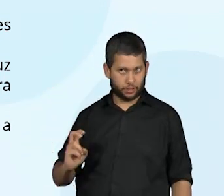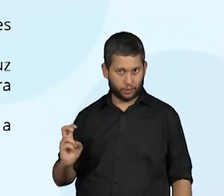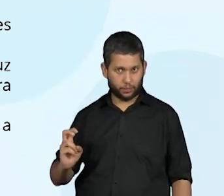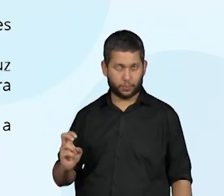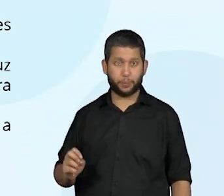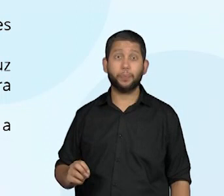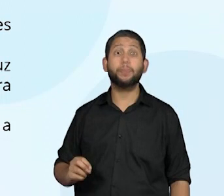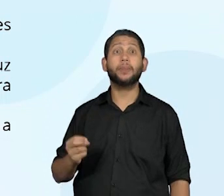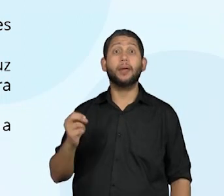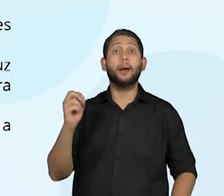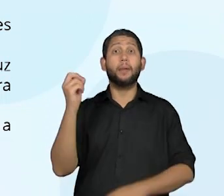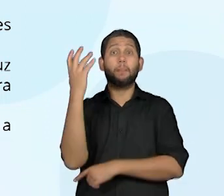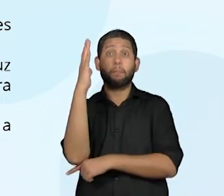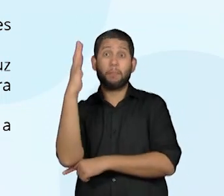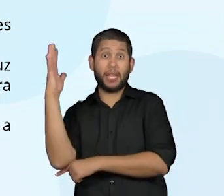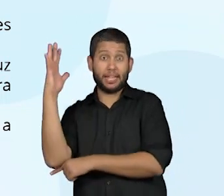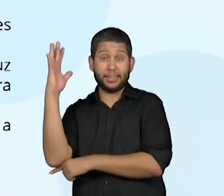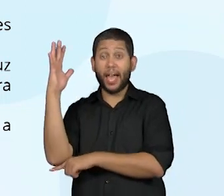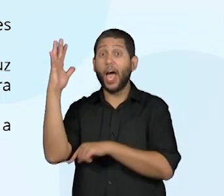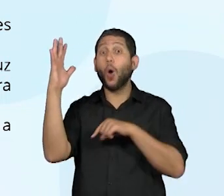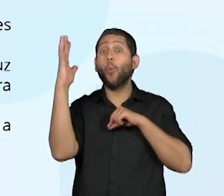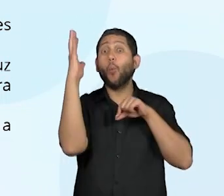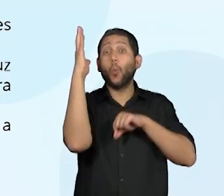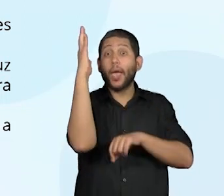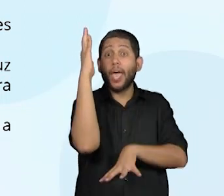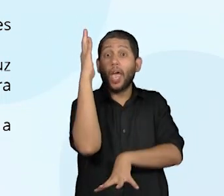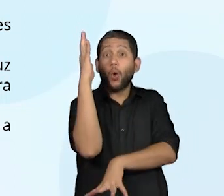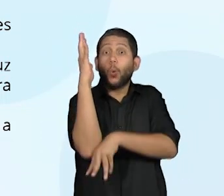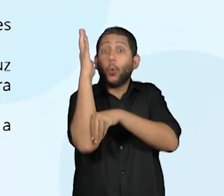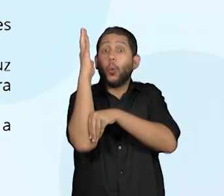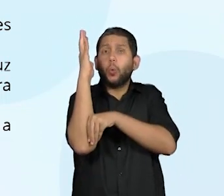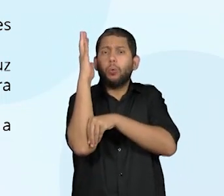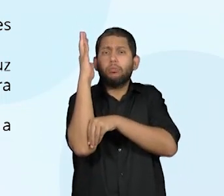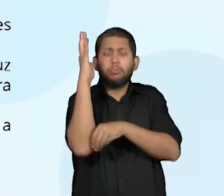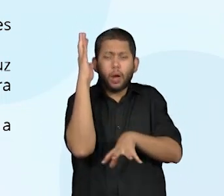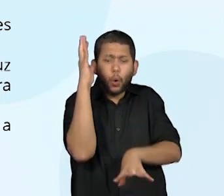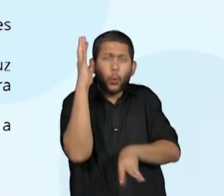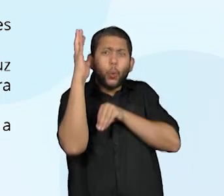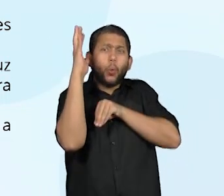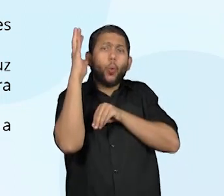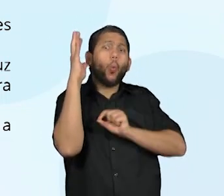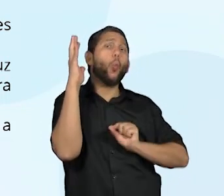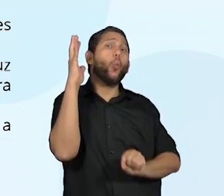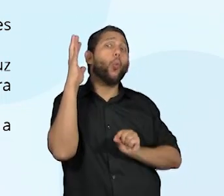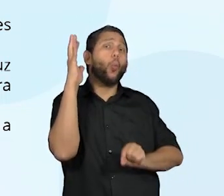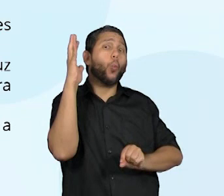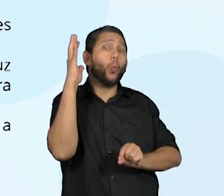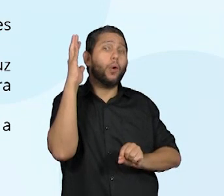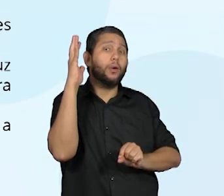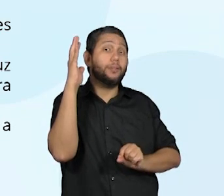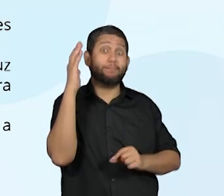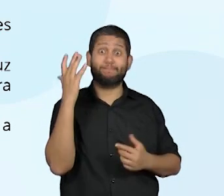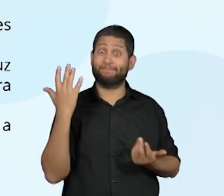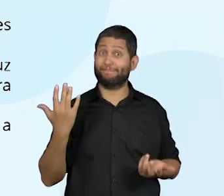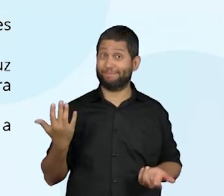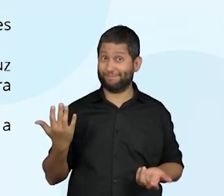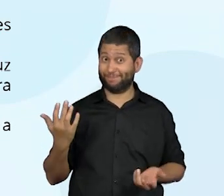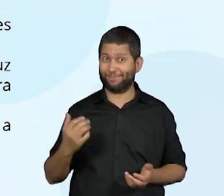a tananã pelas raízes para o processo de